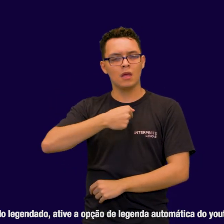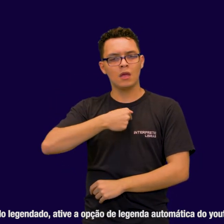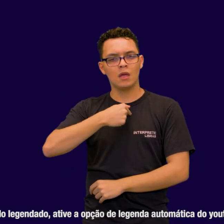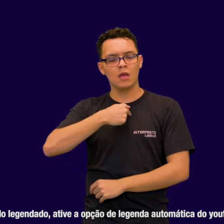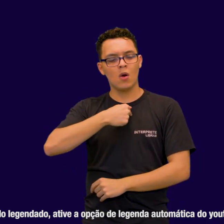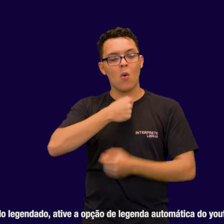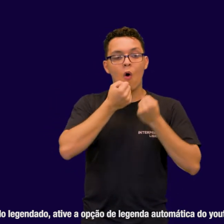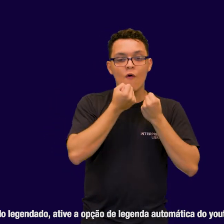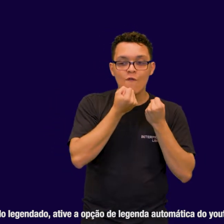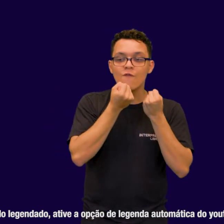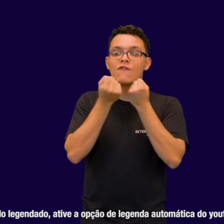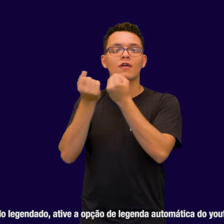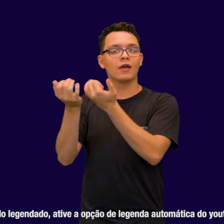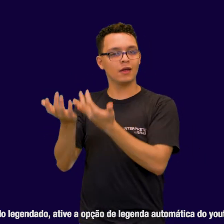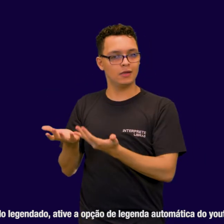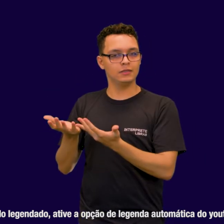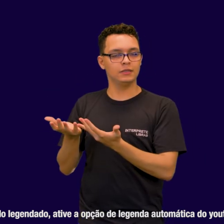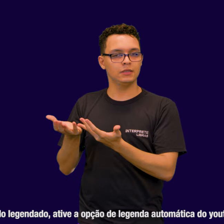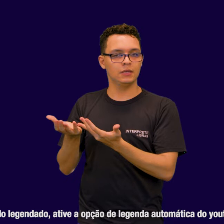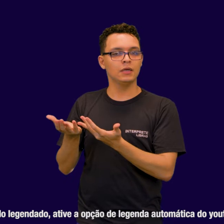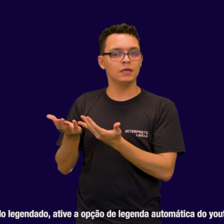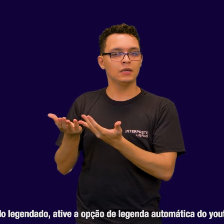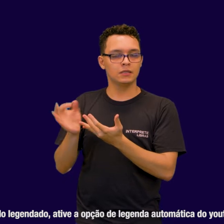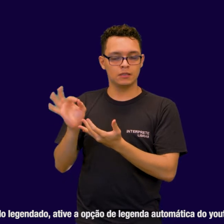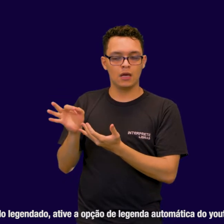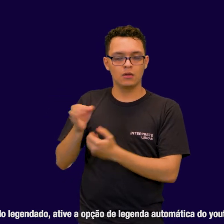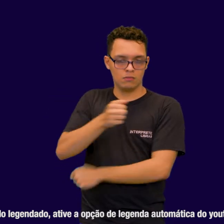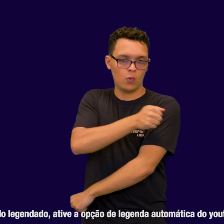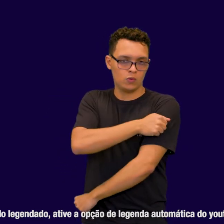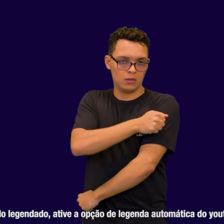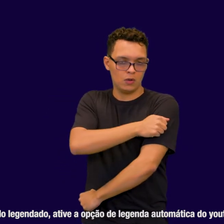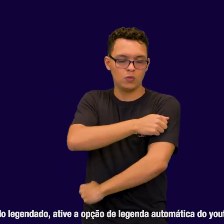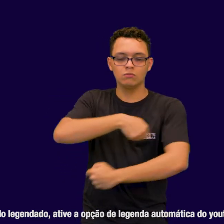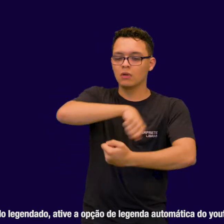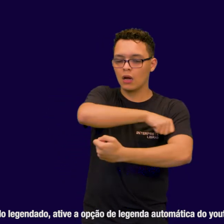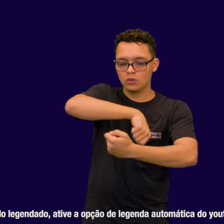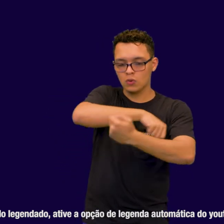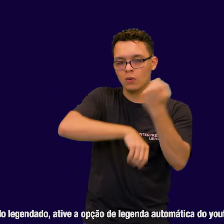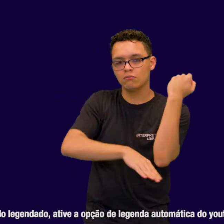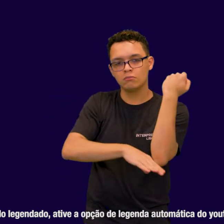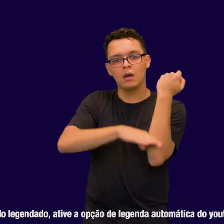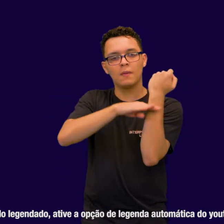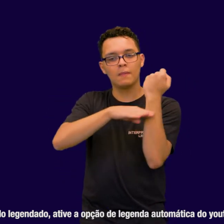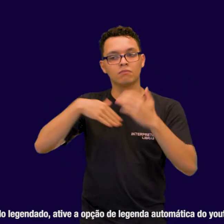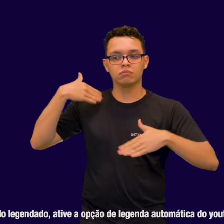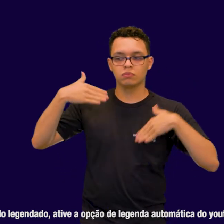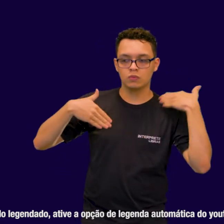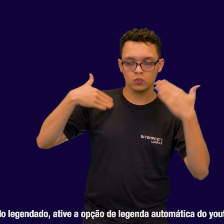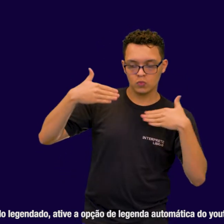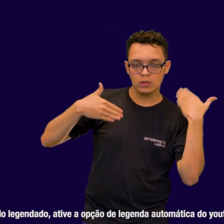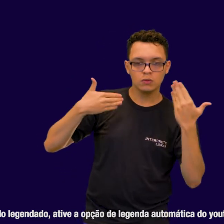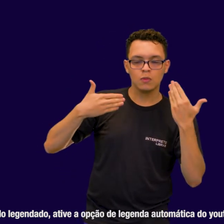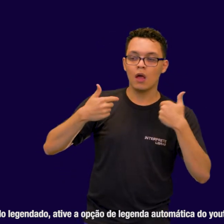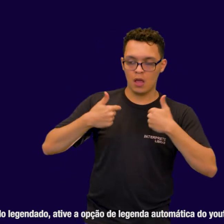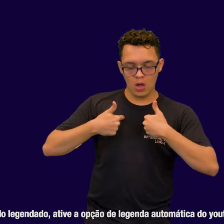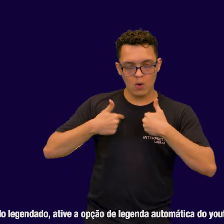justamente trouxe para esse lado da gastronomia e do turismo, né? Eu vou focar muito nas